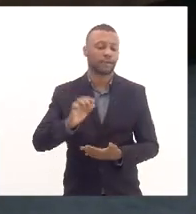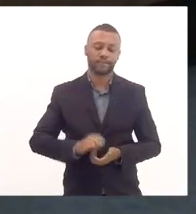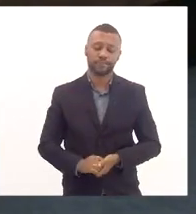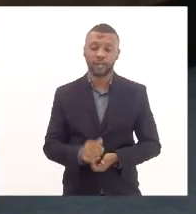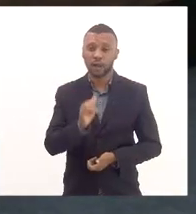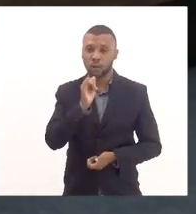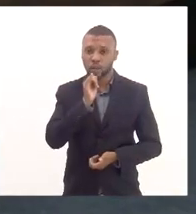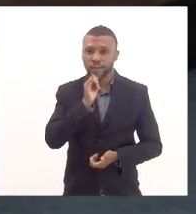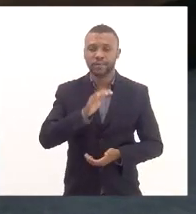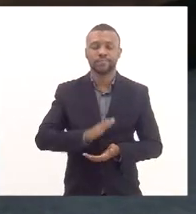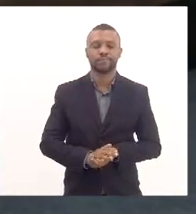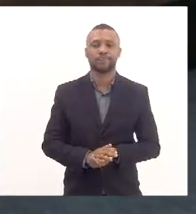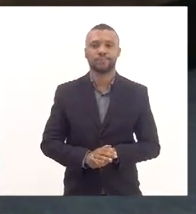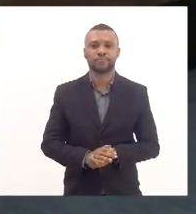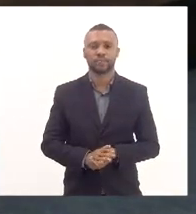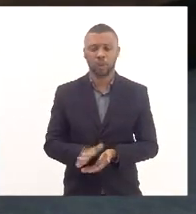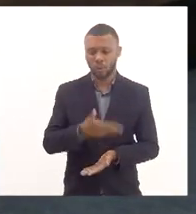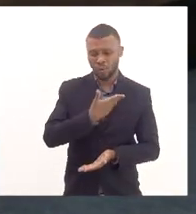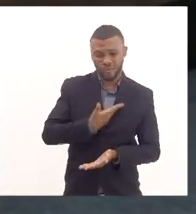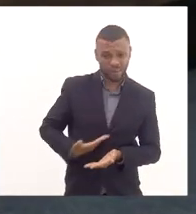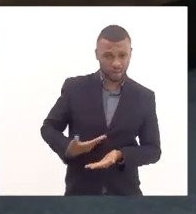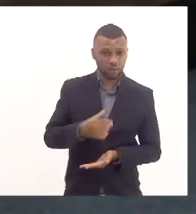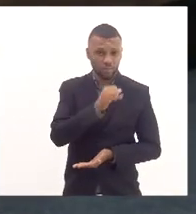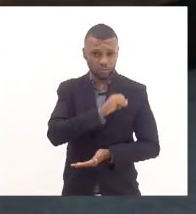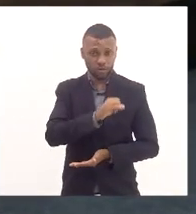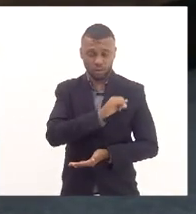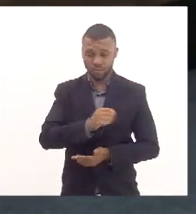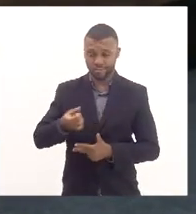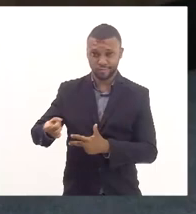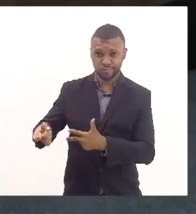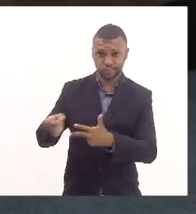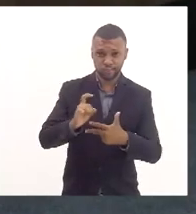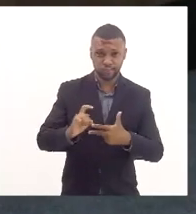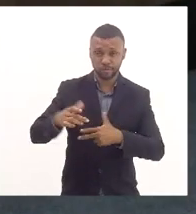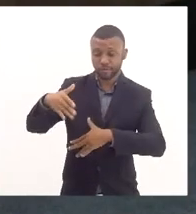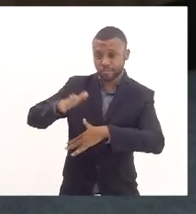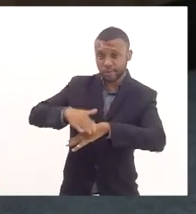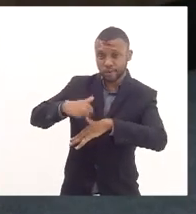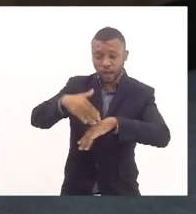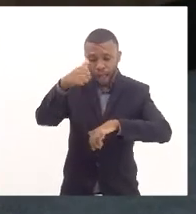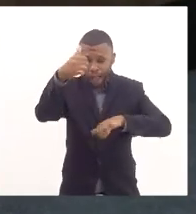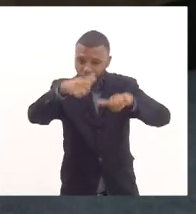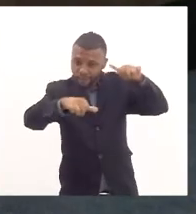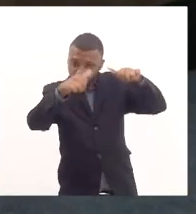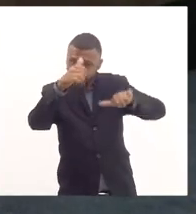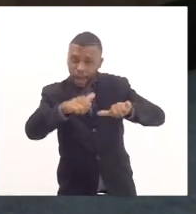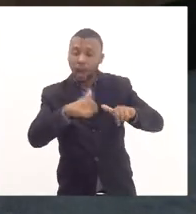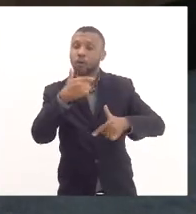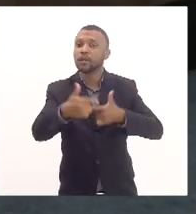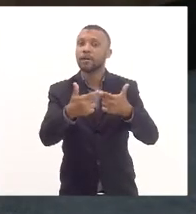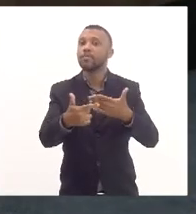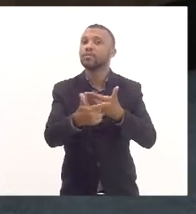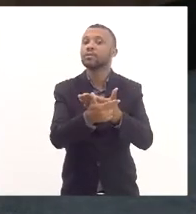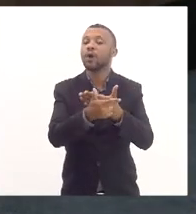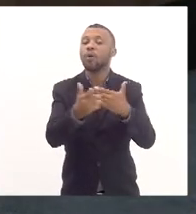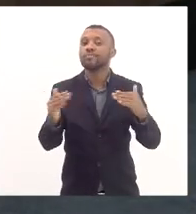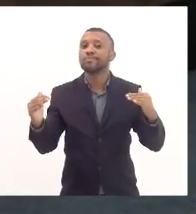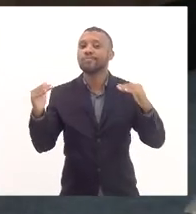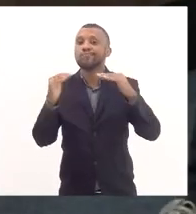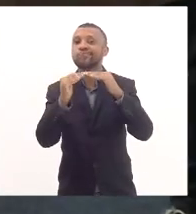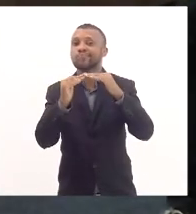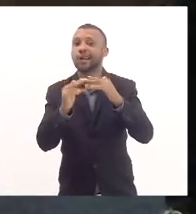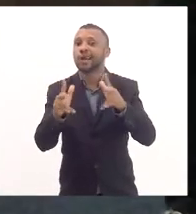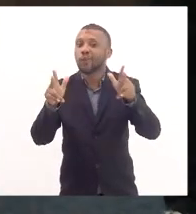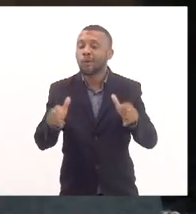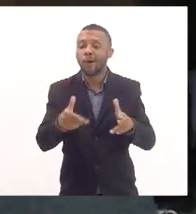O Poder Executivo realizar avaliação do exercício de funções Idêntica a todo trabalho de igual valor